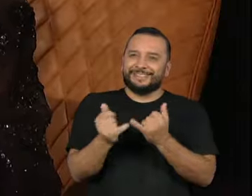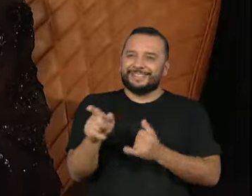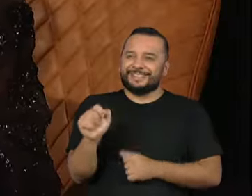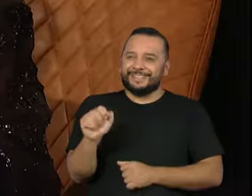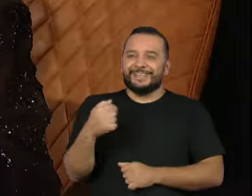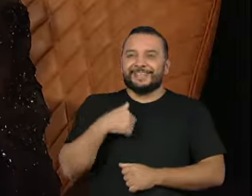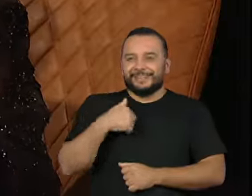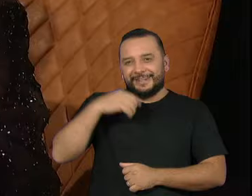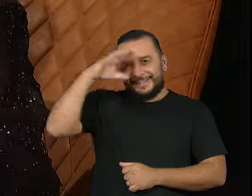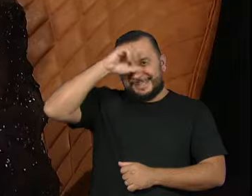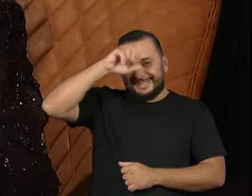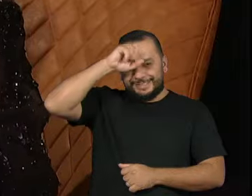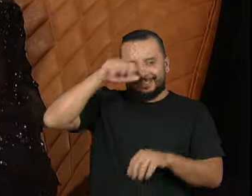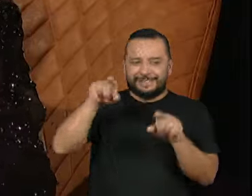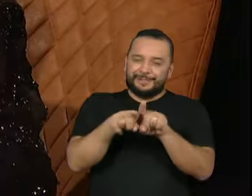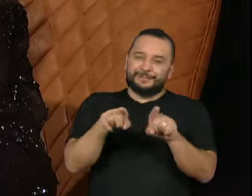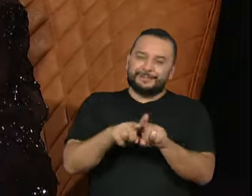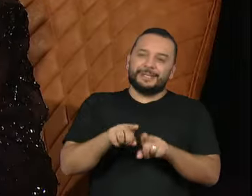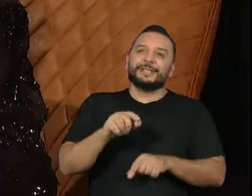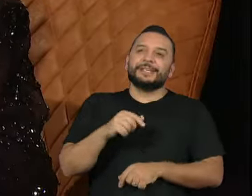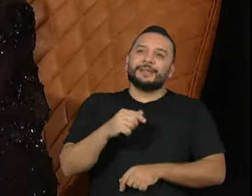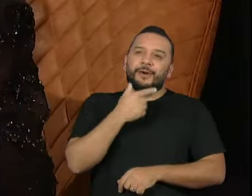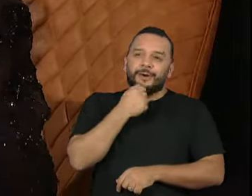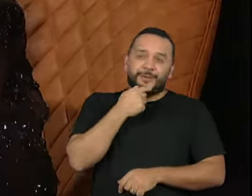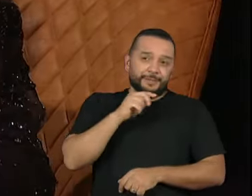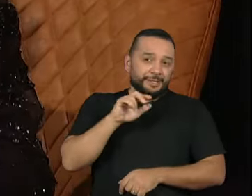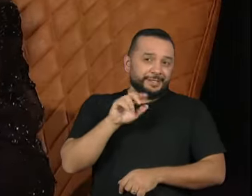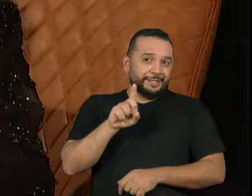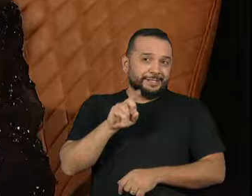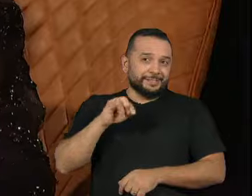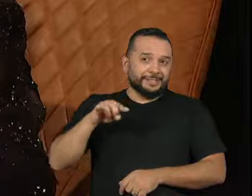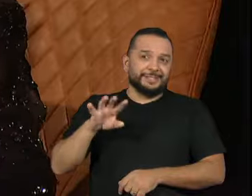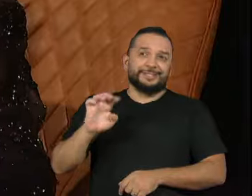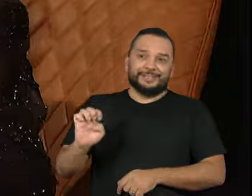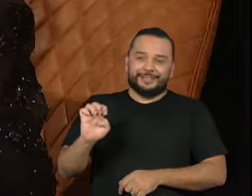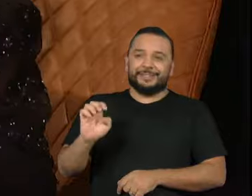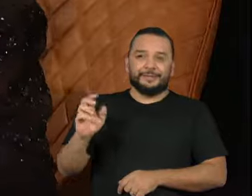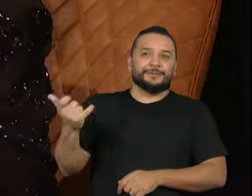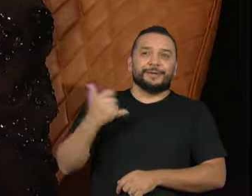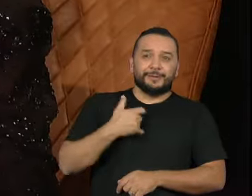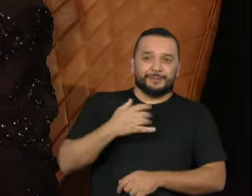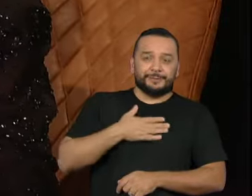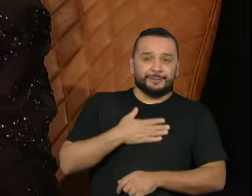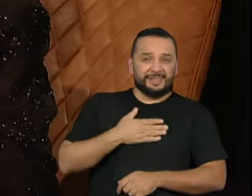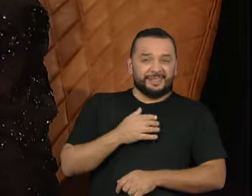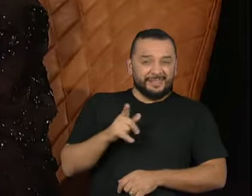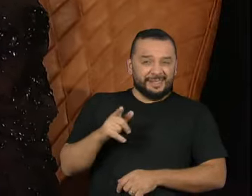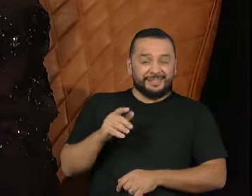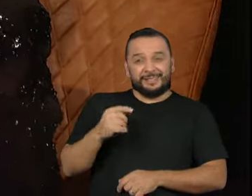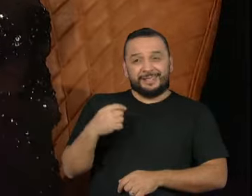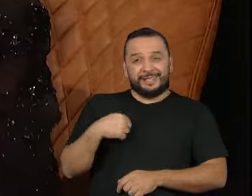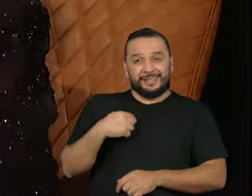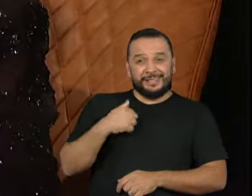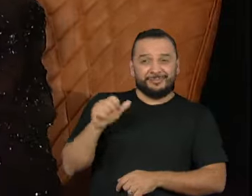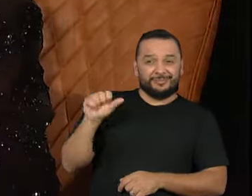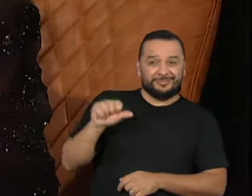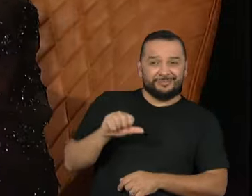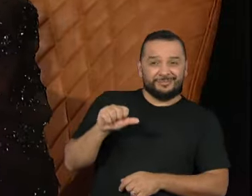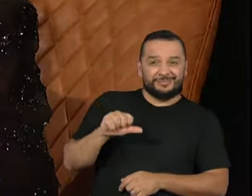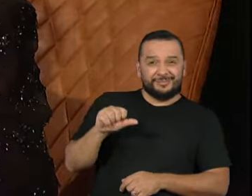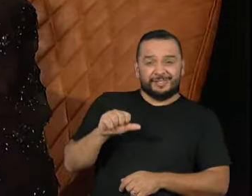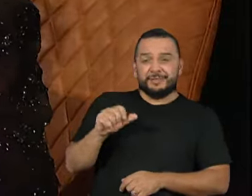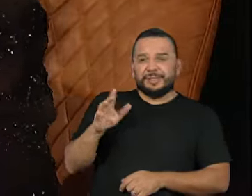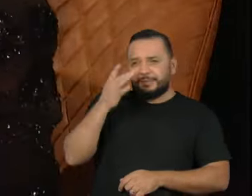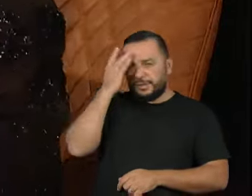o Dick também, Dick Farney falava muito isso para mim. O pior que a gente seja, você tem que ser uma cantora que, quando a pessoa